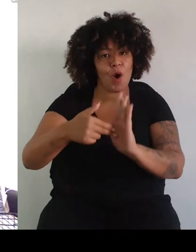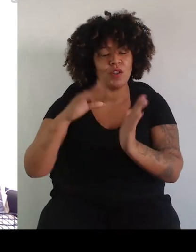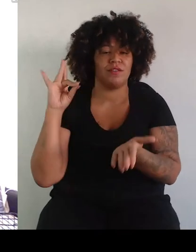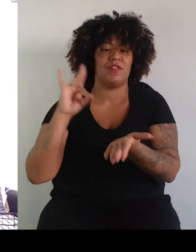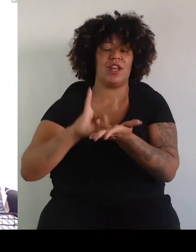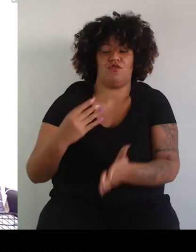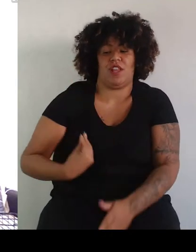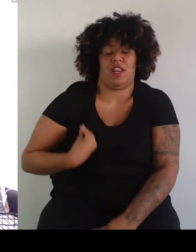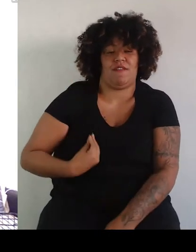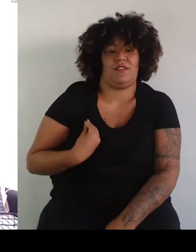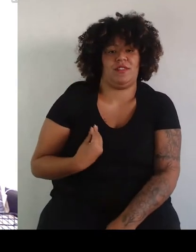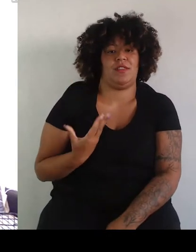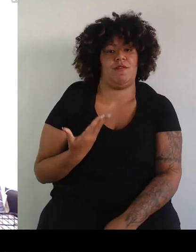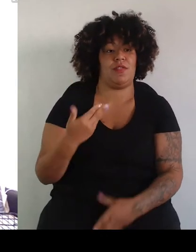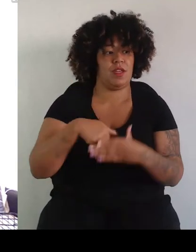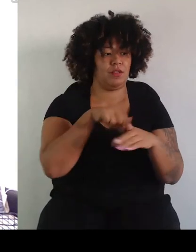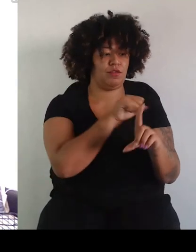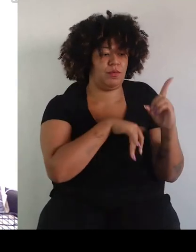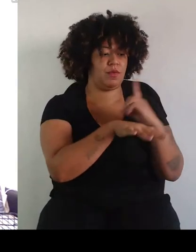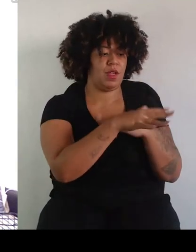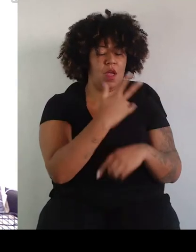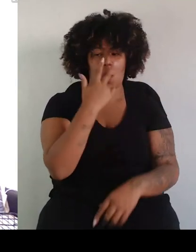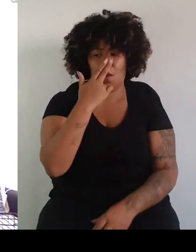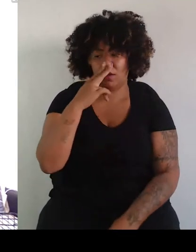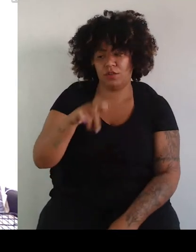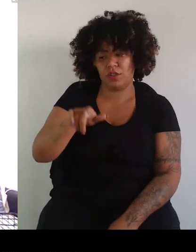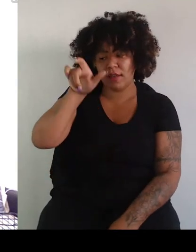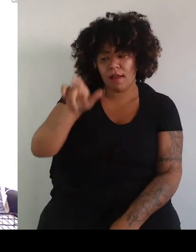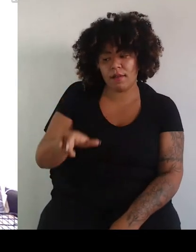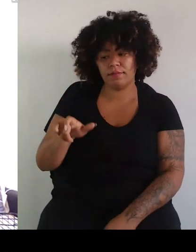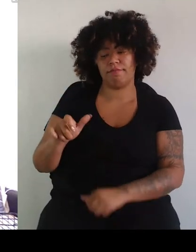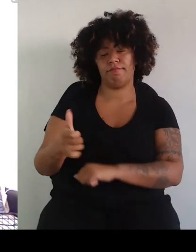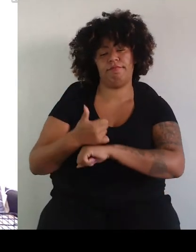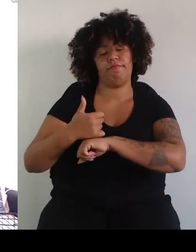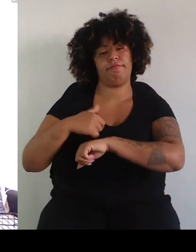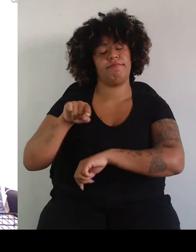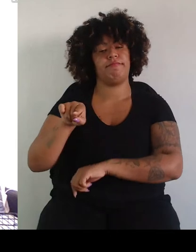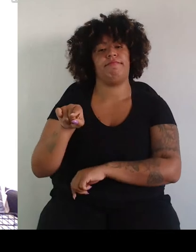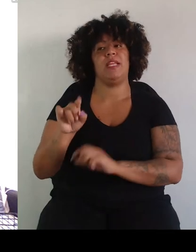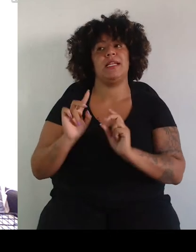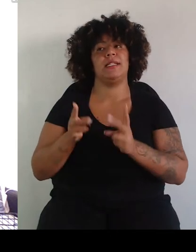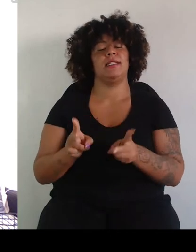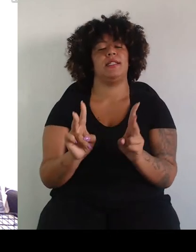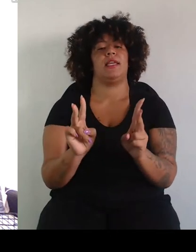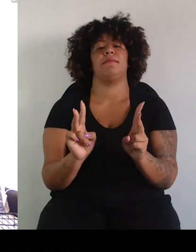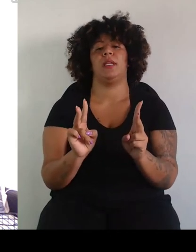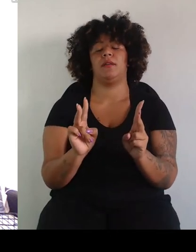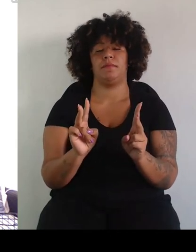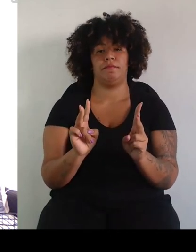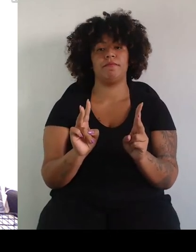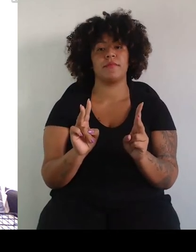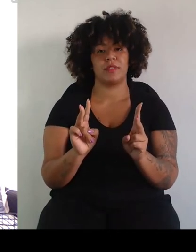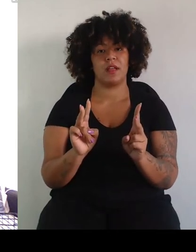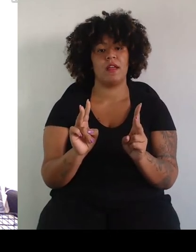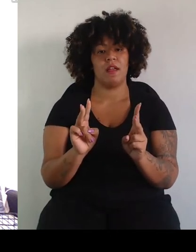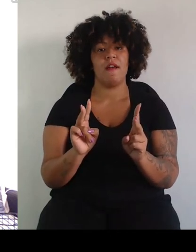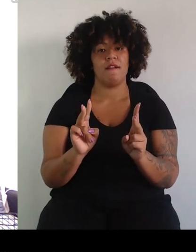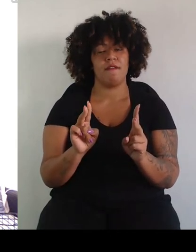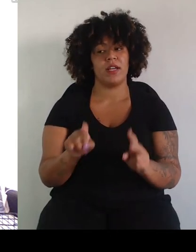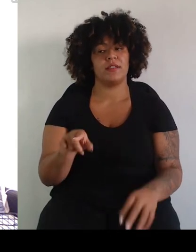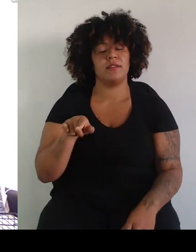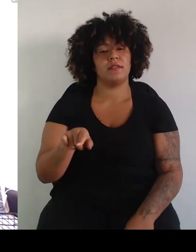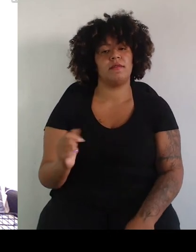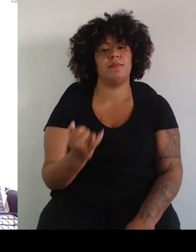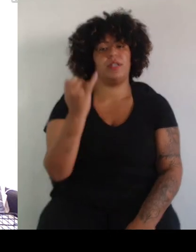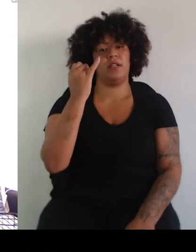acho que bacon é ele sempre vai permanecer importante Olha eu achei